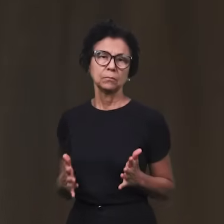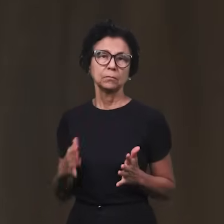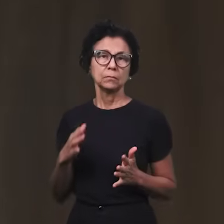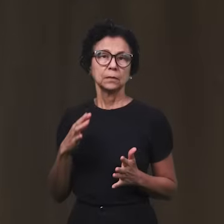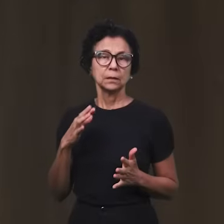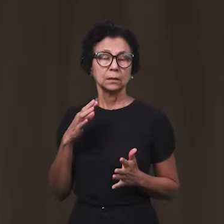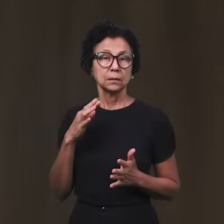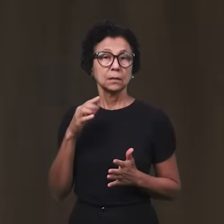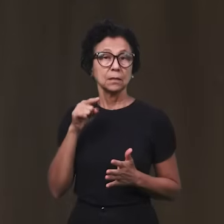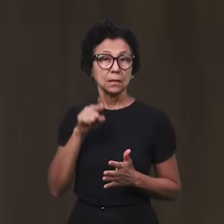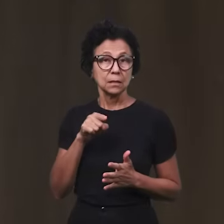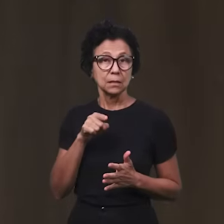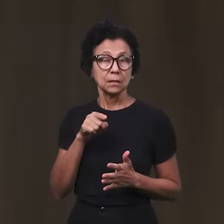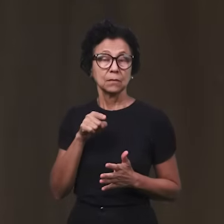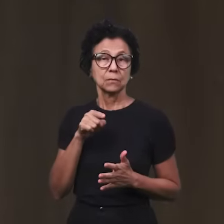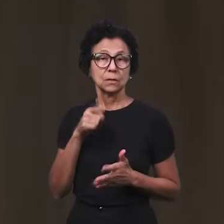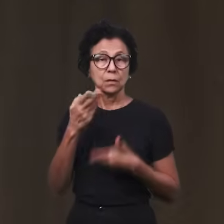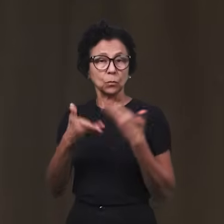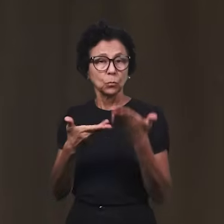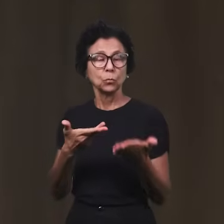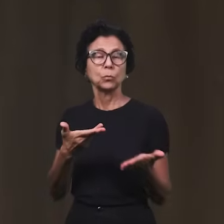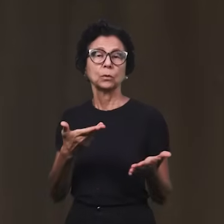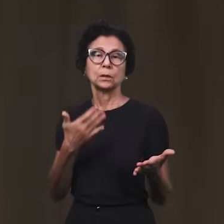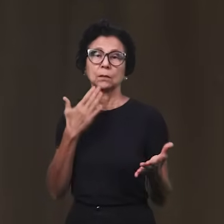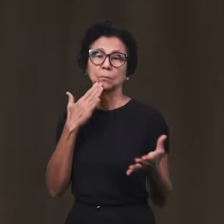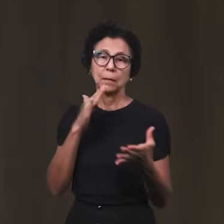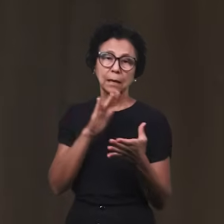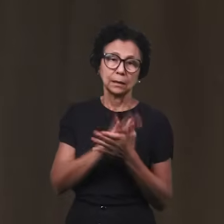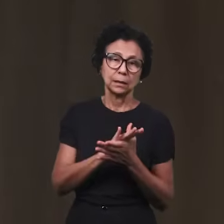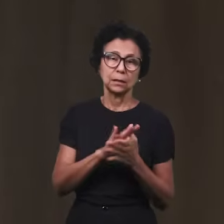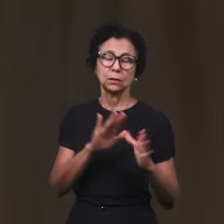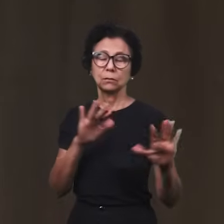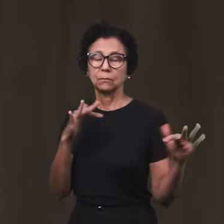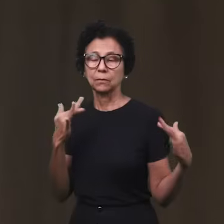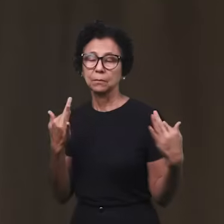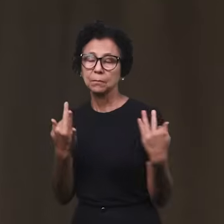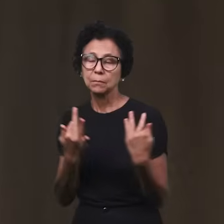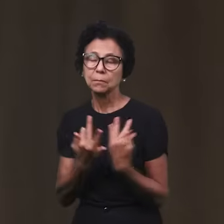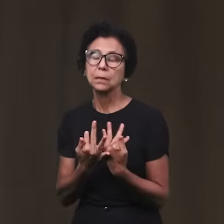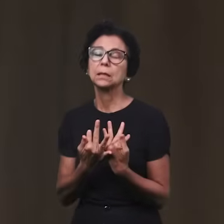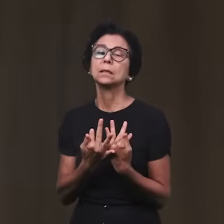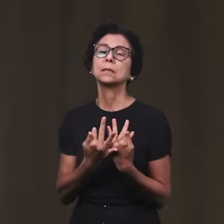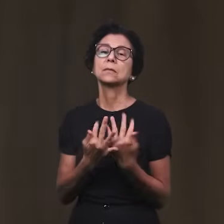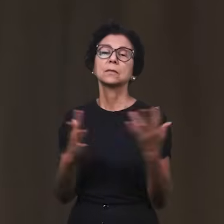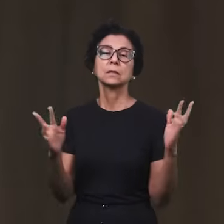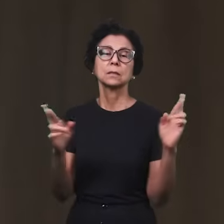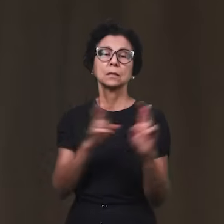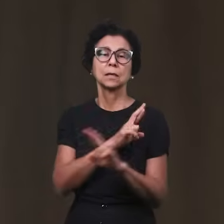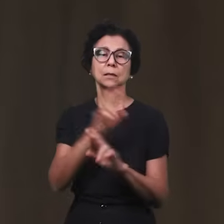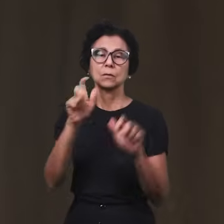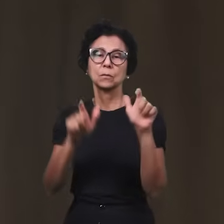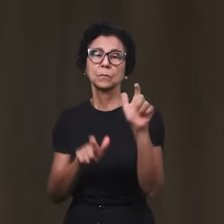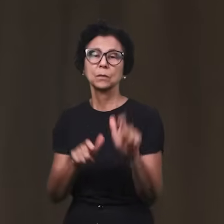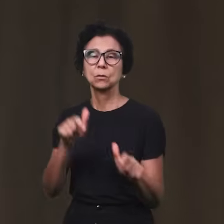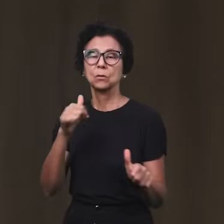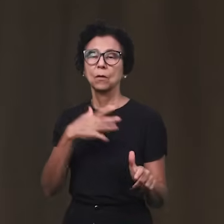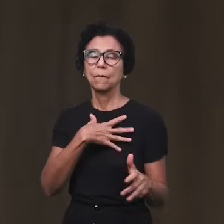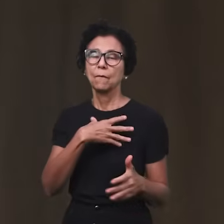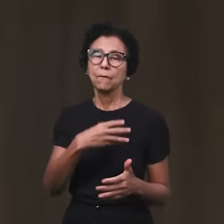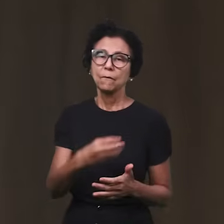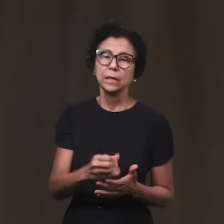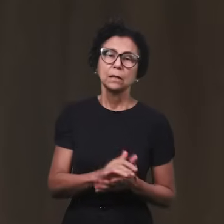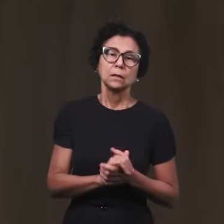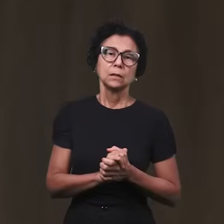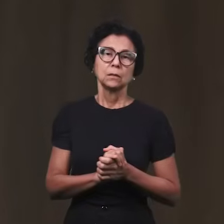Mas se você cuida bem da sua casa, se você é sujeito ao seu marido, se você trata as relações com as pessoas, com os filhos,